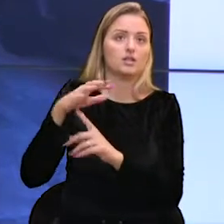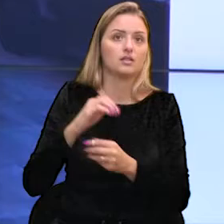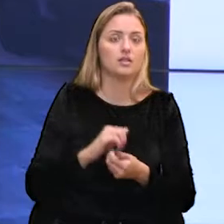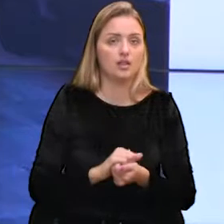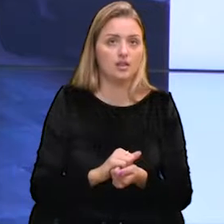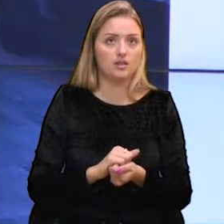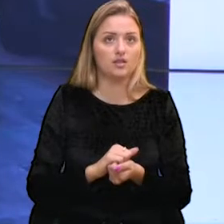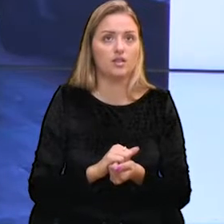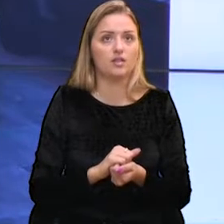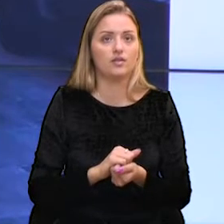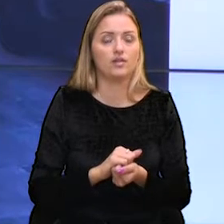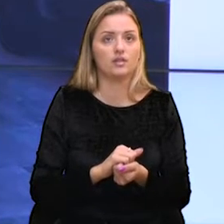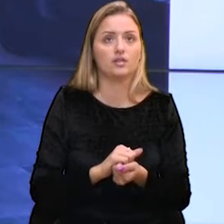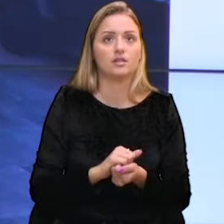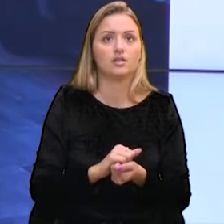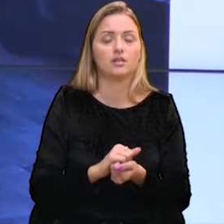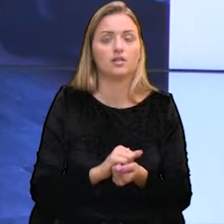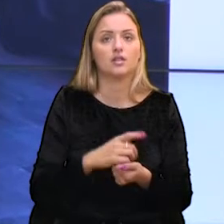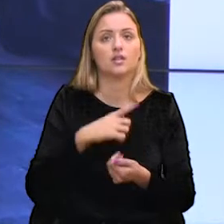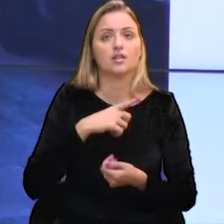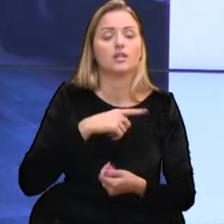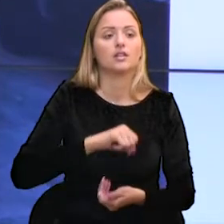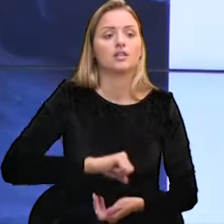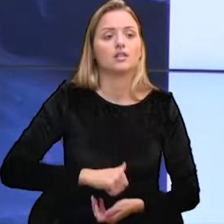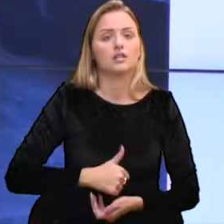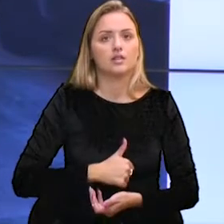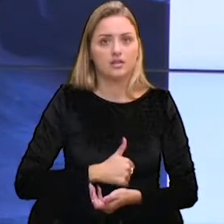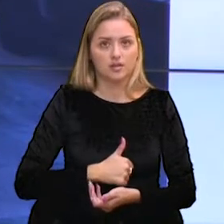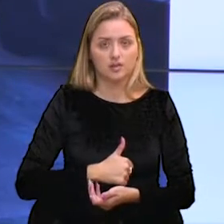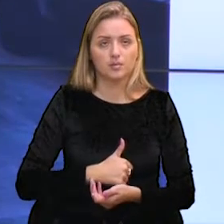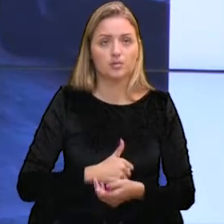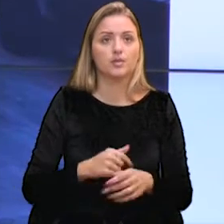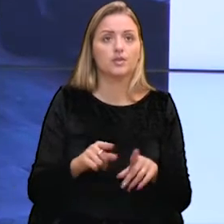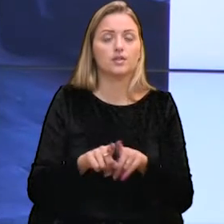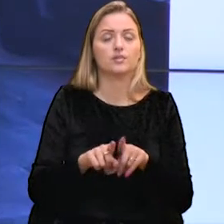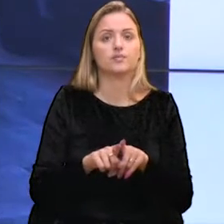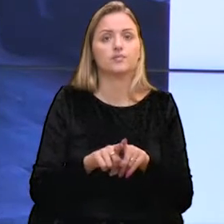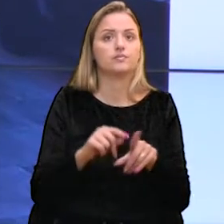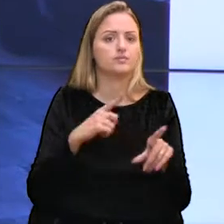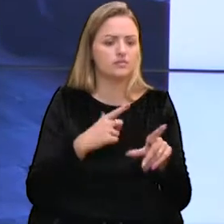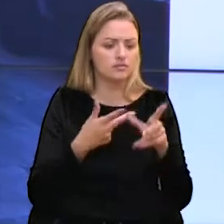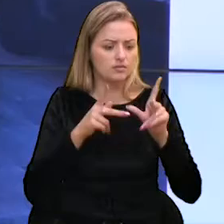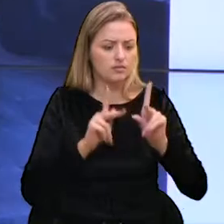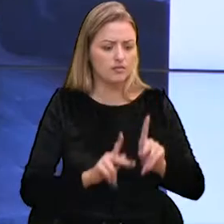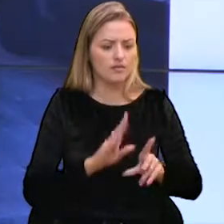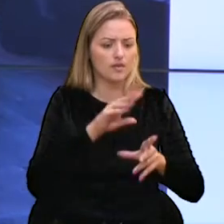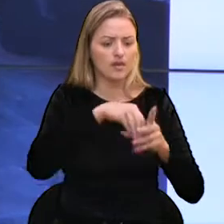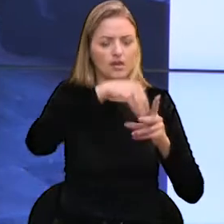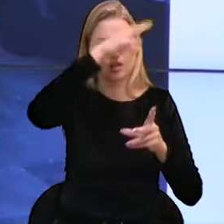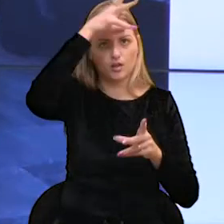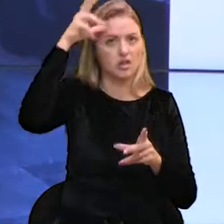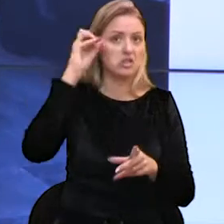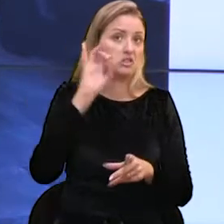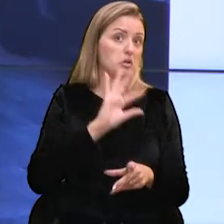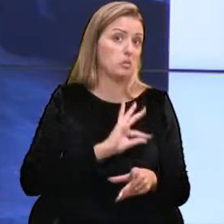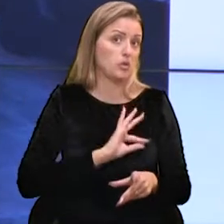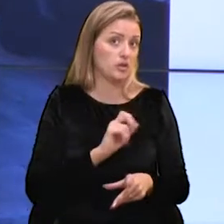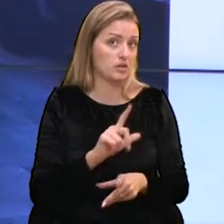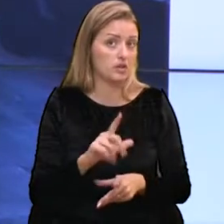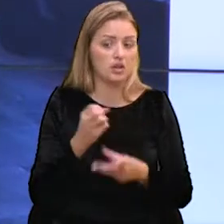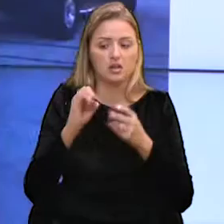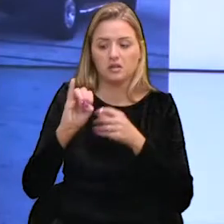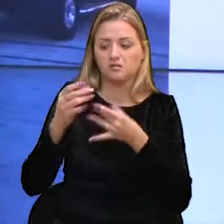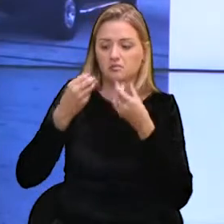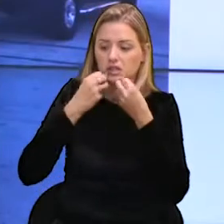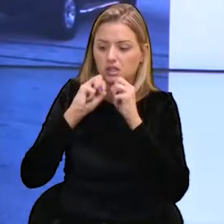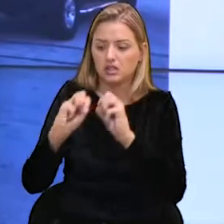temos a primeira-dama tendo uma atitude muito positiva, nós temos alguém da prefeitura, se é a guarda, se é a